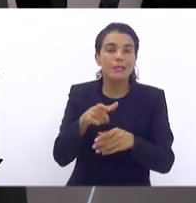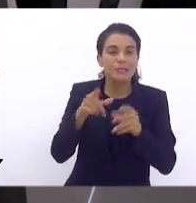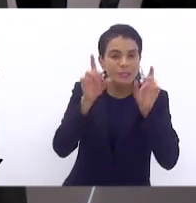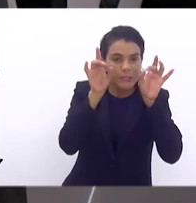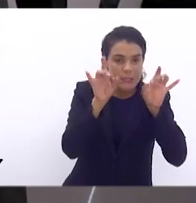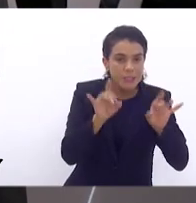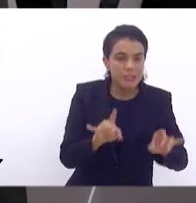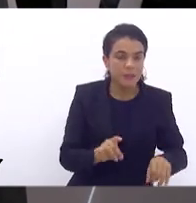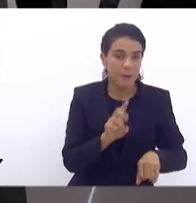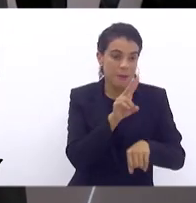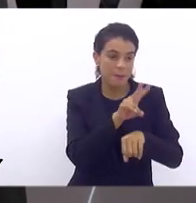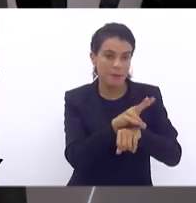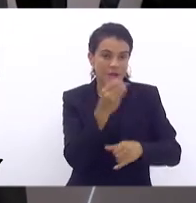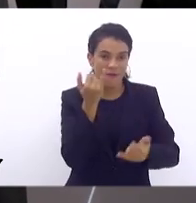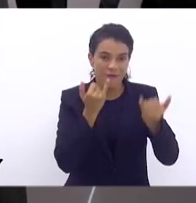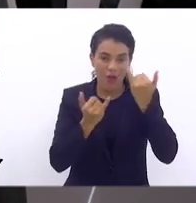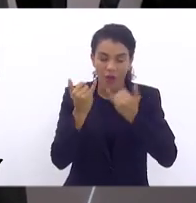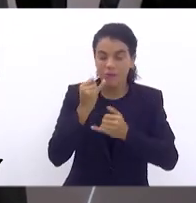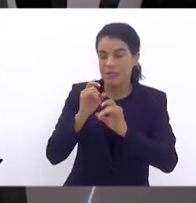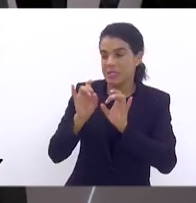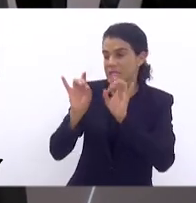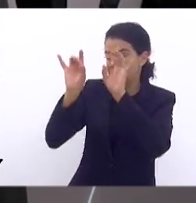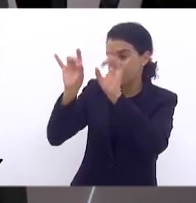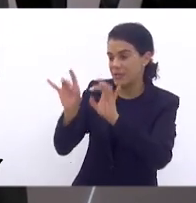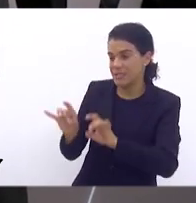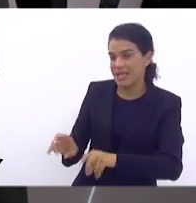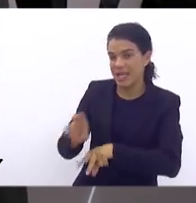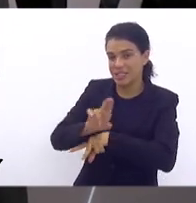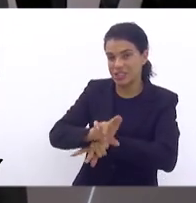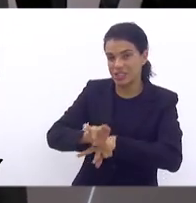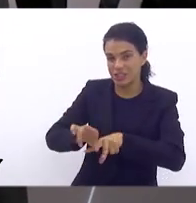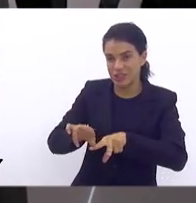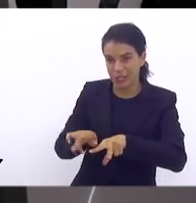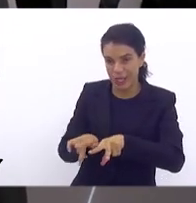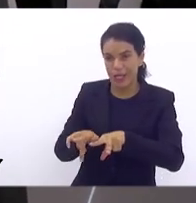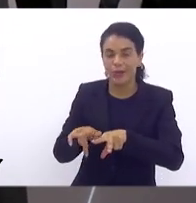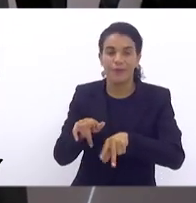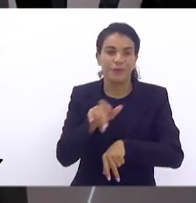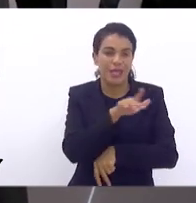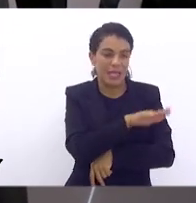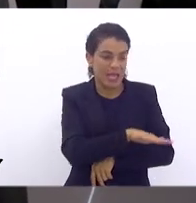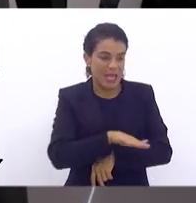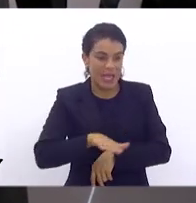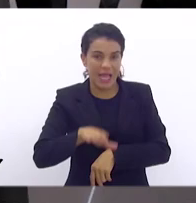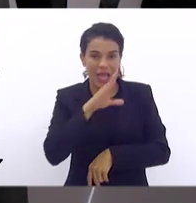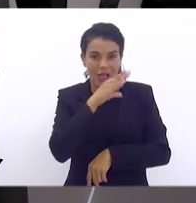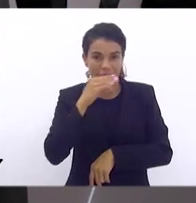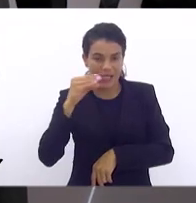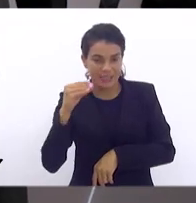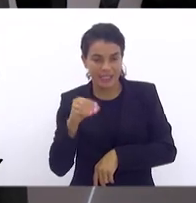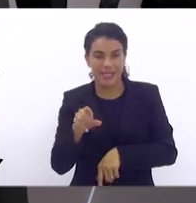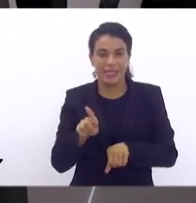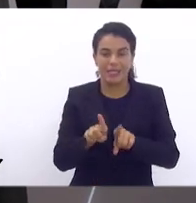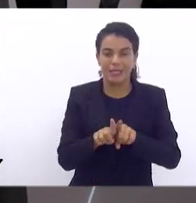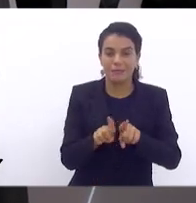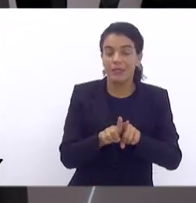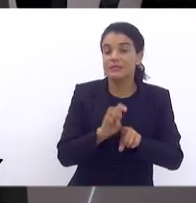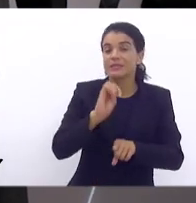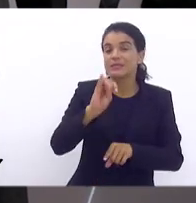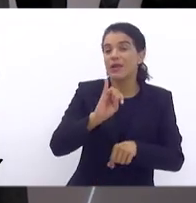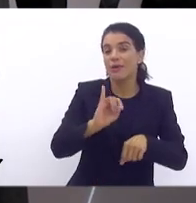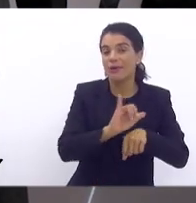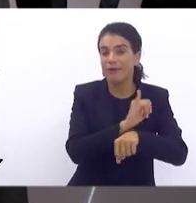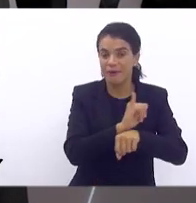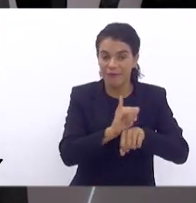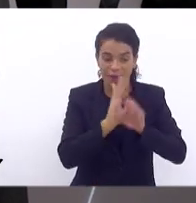dados especializados em gênero especializados em criança e adolescente por exemplo se for uma ferramenta